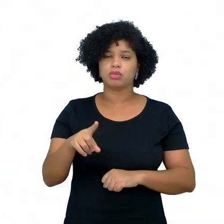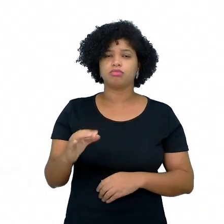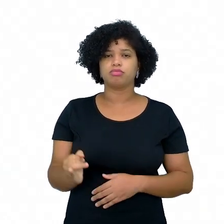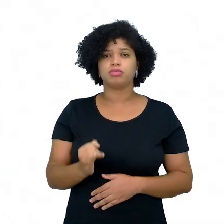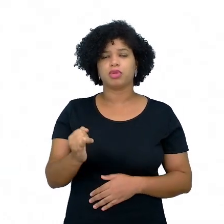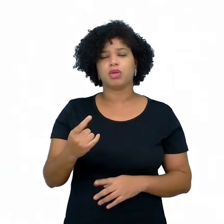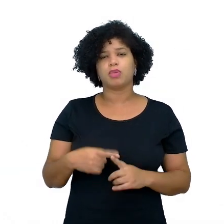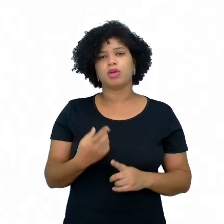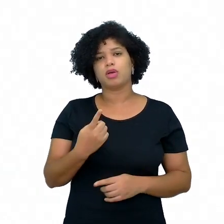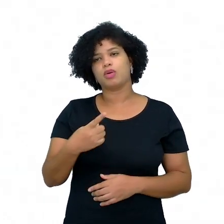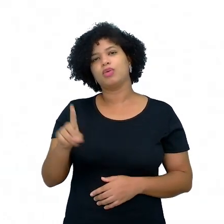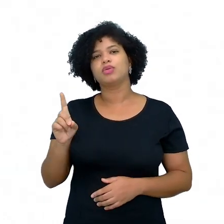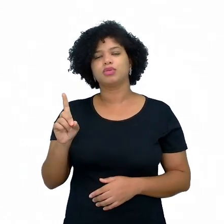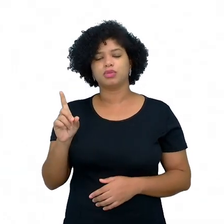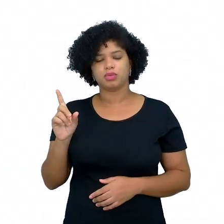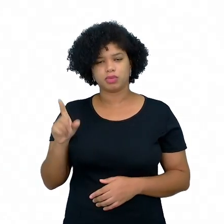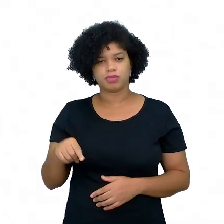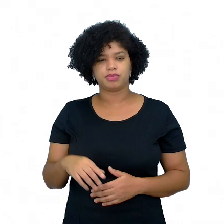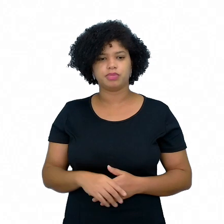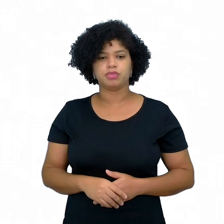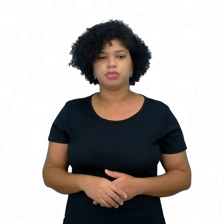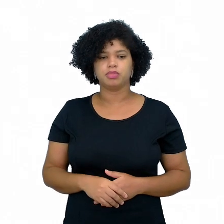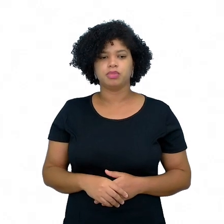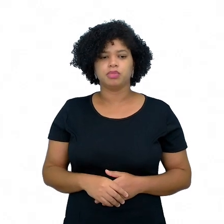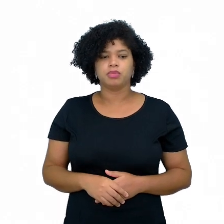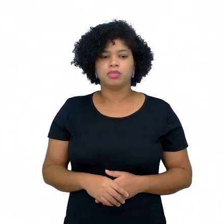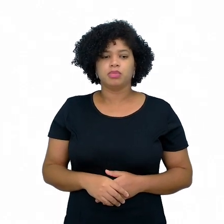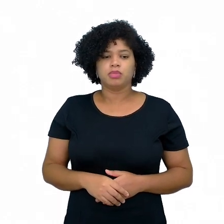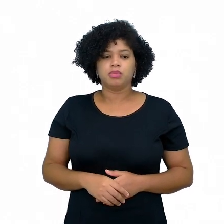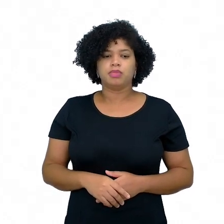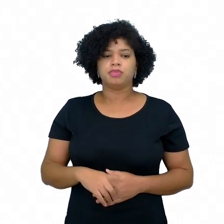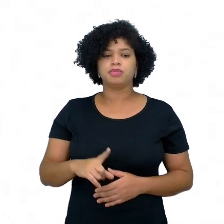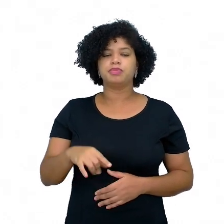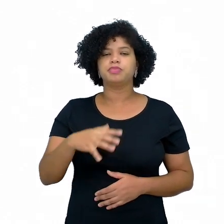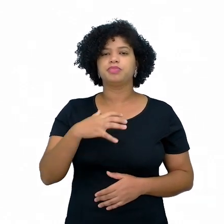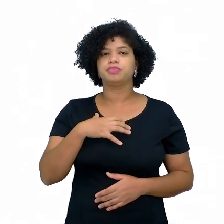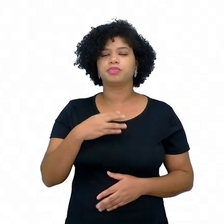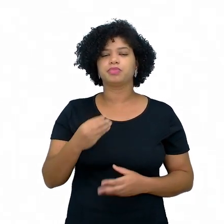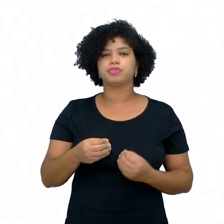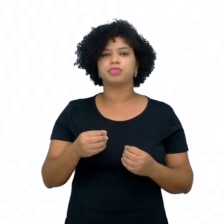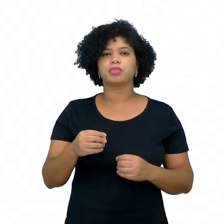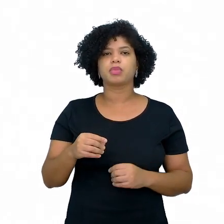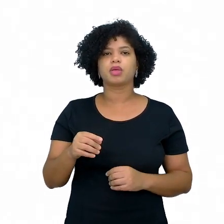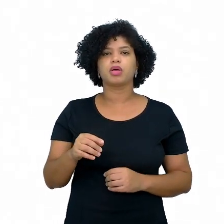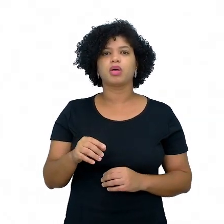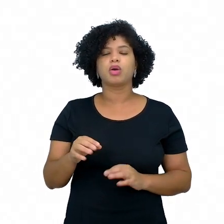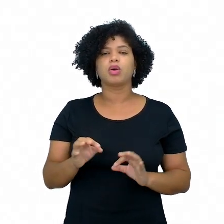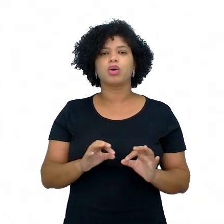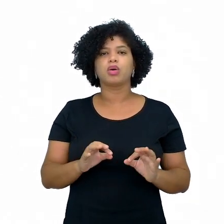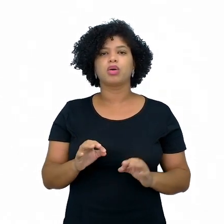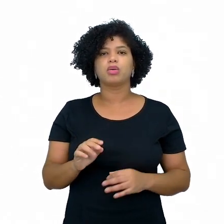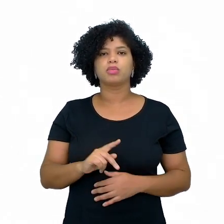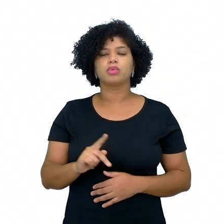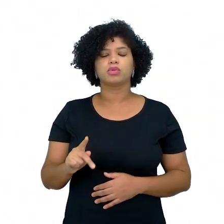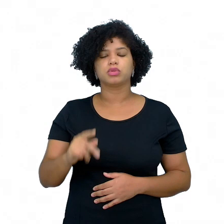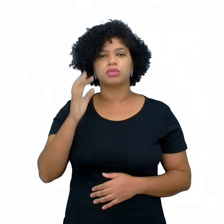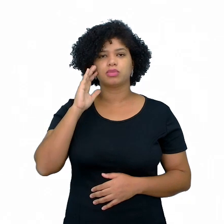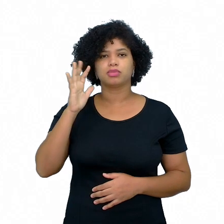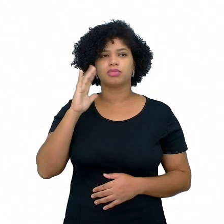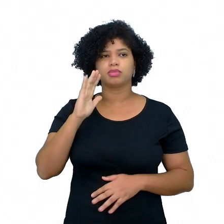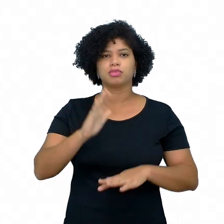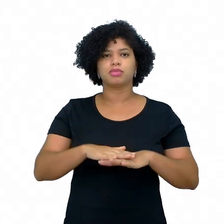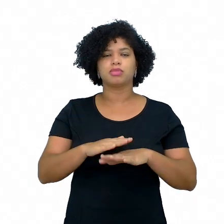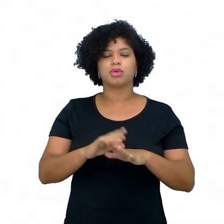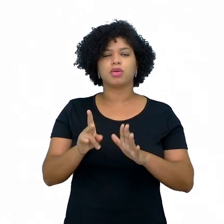que a última delas sugere uma forma para o professor refletir sobre a sua prática, seja ela